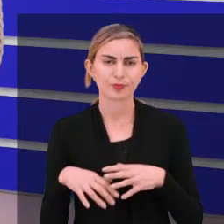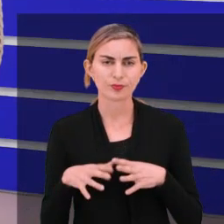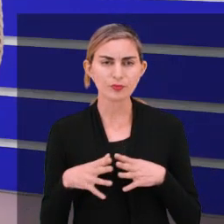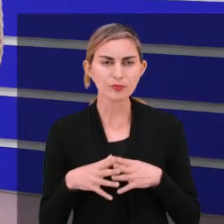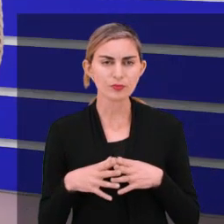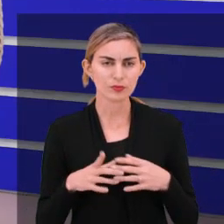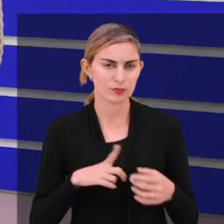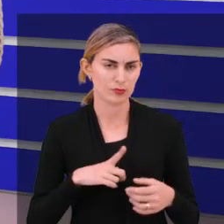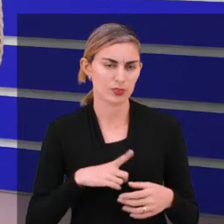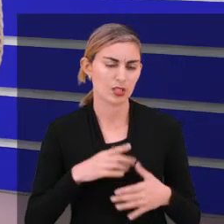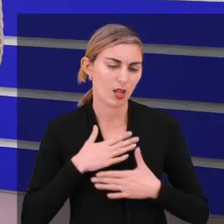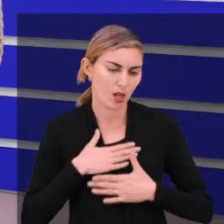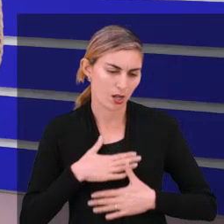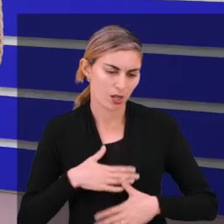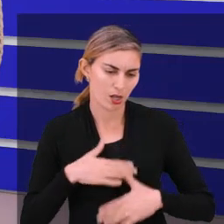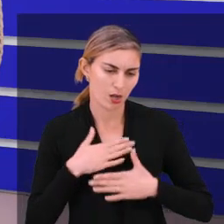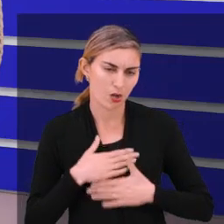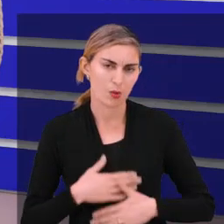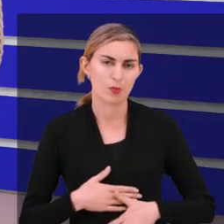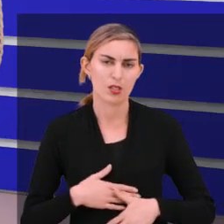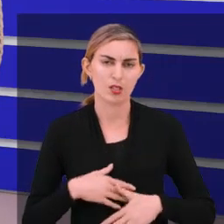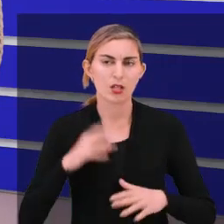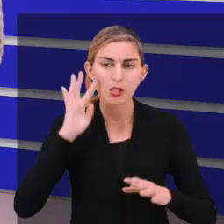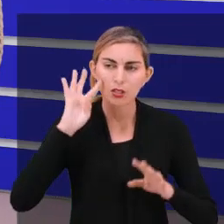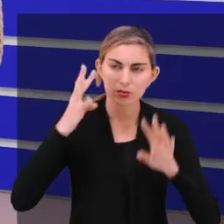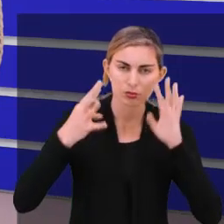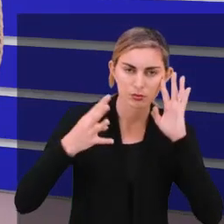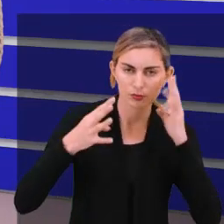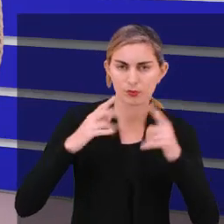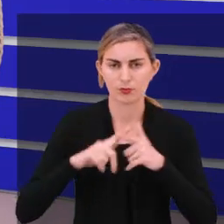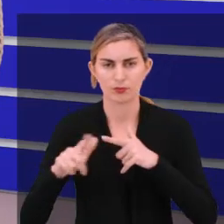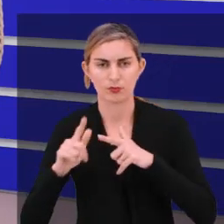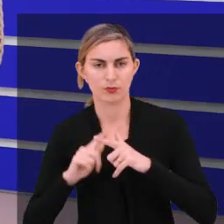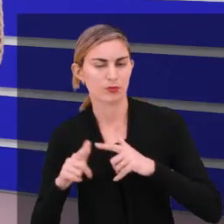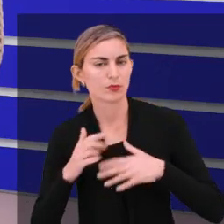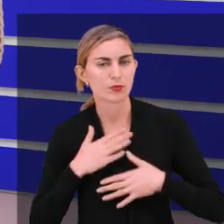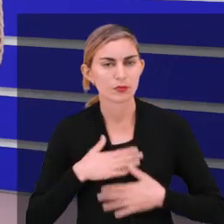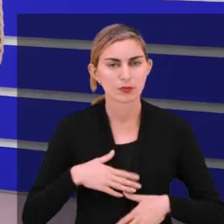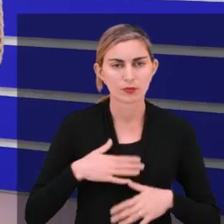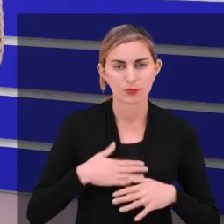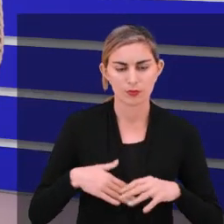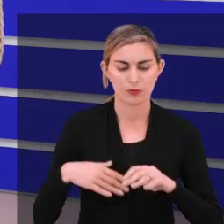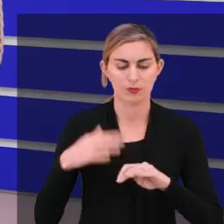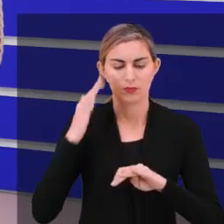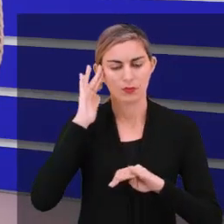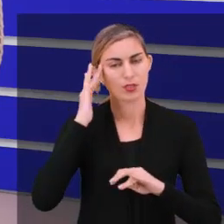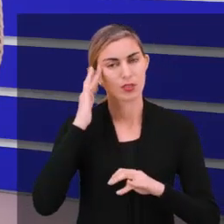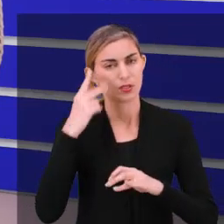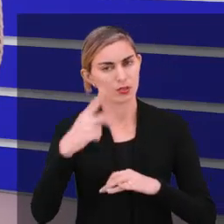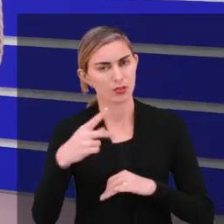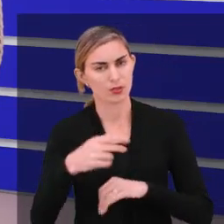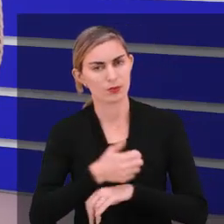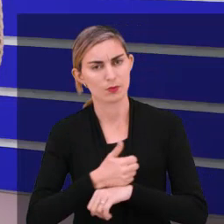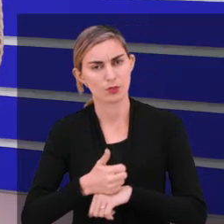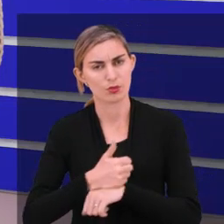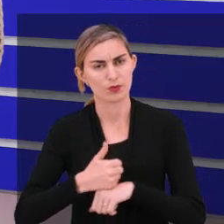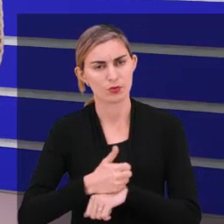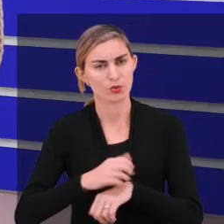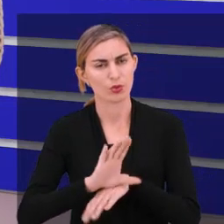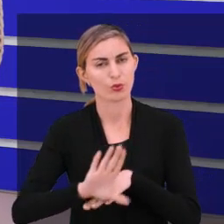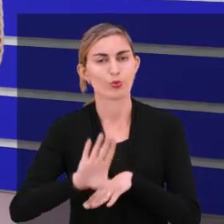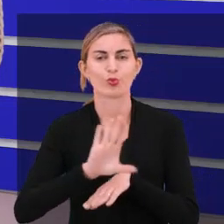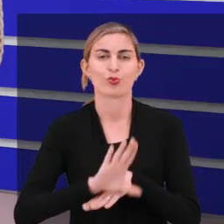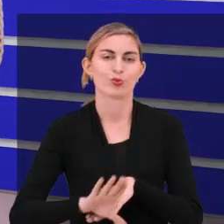tem uma calma para tratar o conflito, né? entendem que aquele profissional ele não